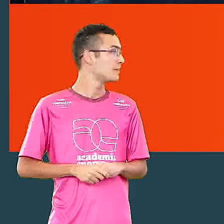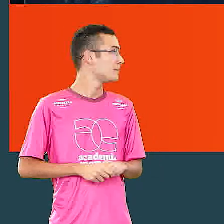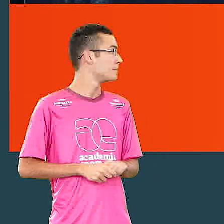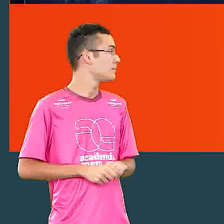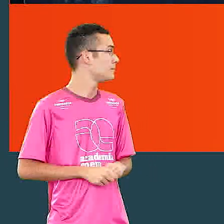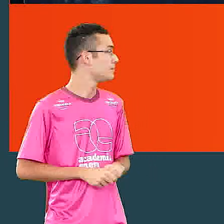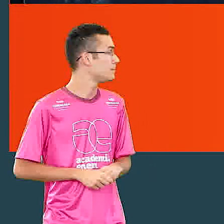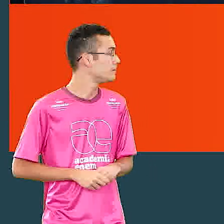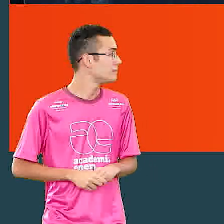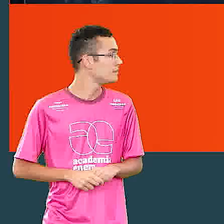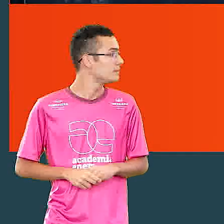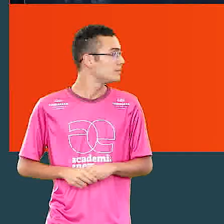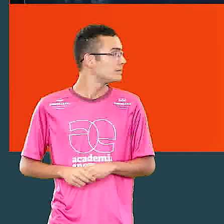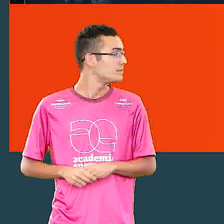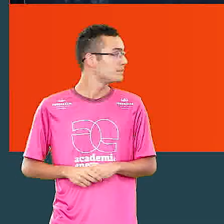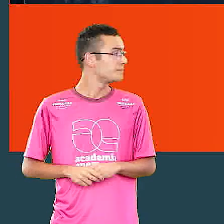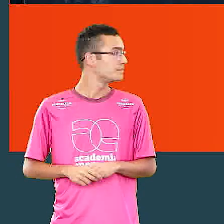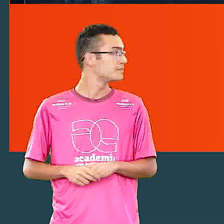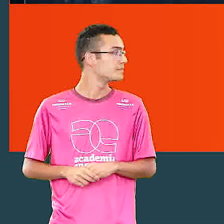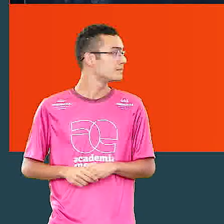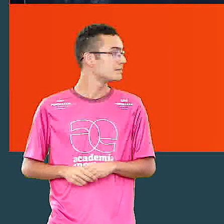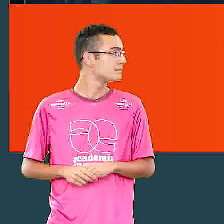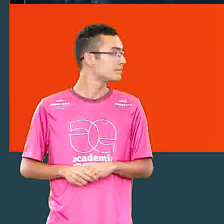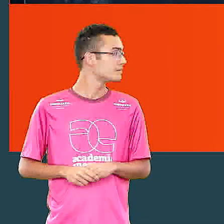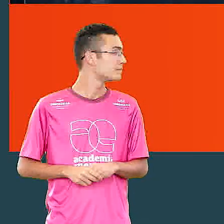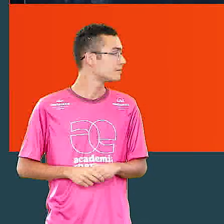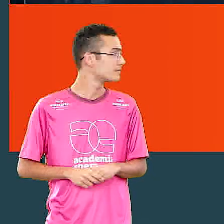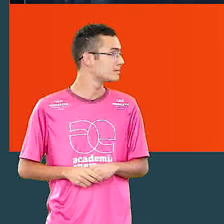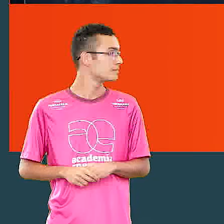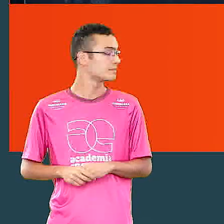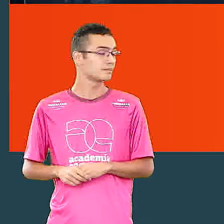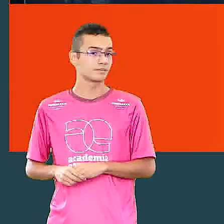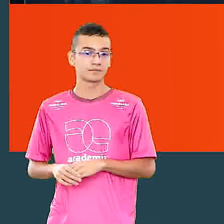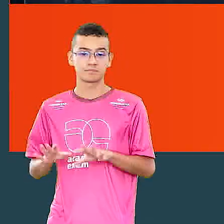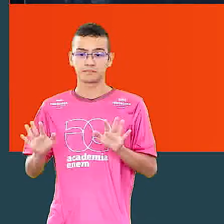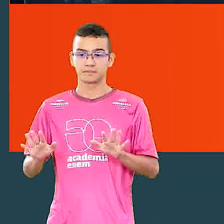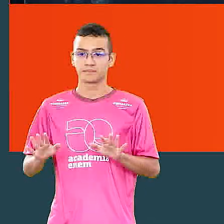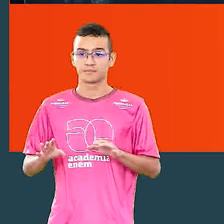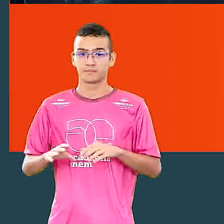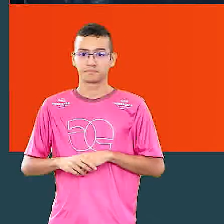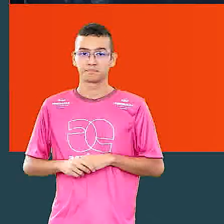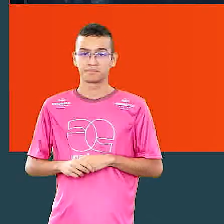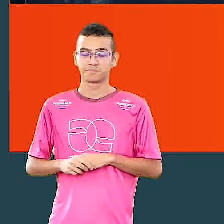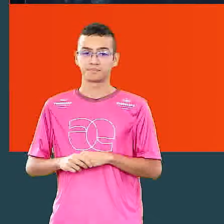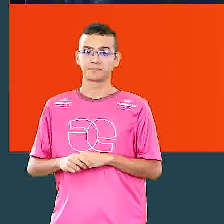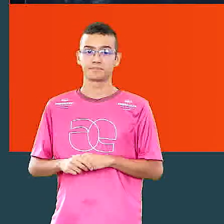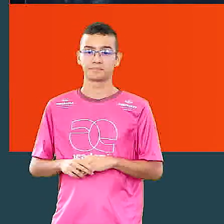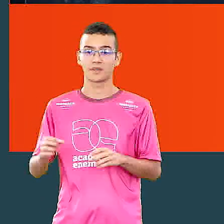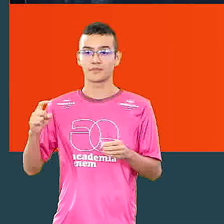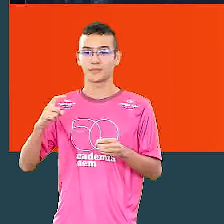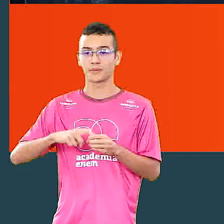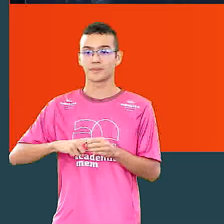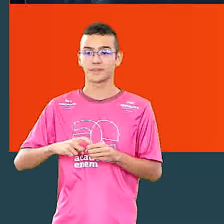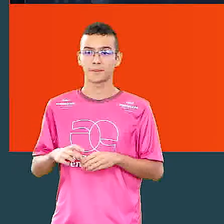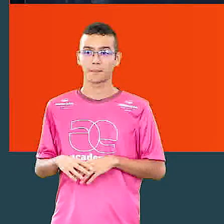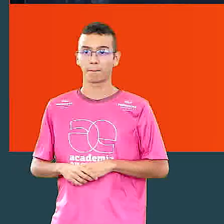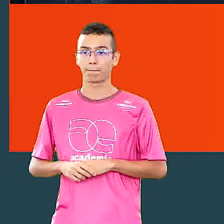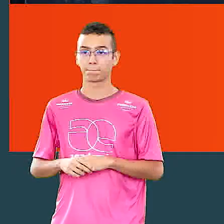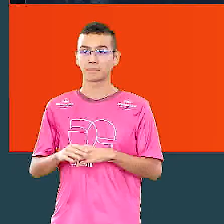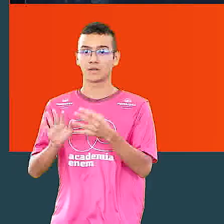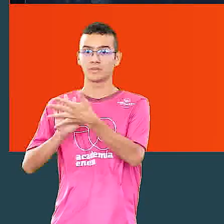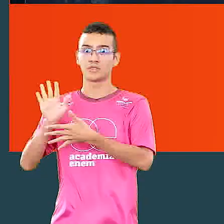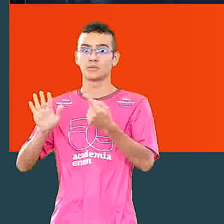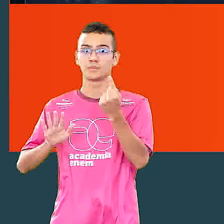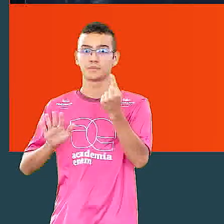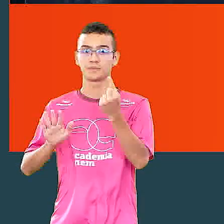trabalho doméstico. Negada, tem um problema aí. Peraí, passando aqui, voltando. Volta aí para o primeiro texto.